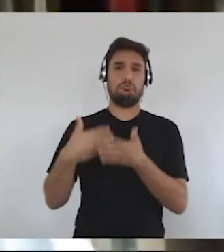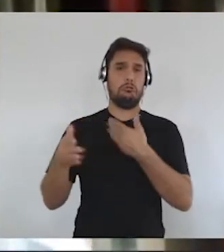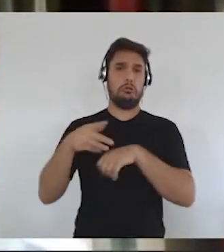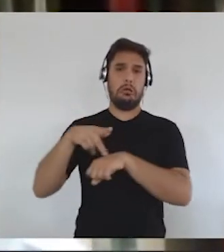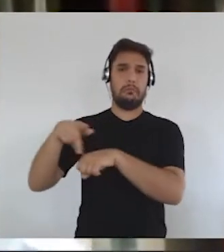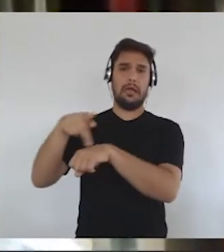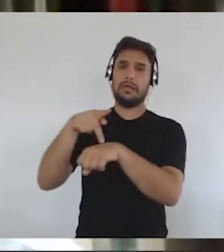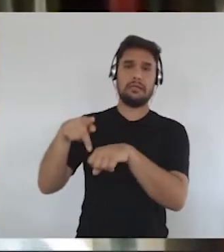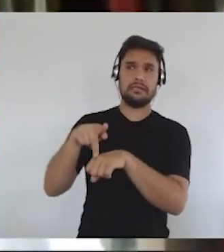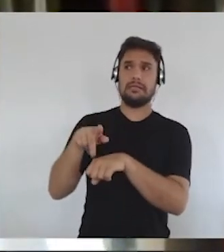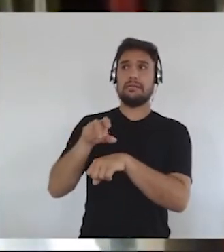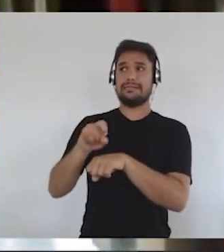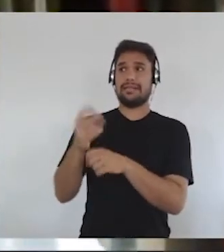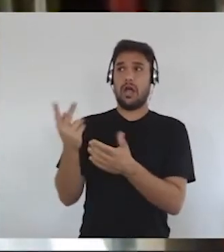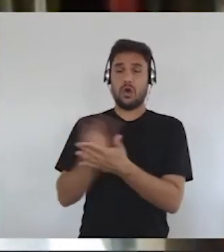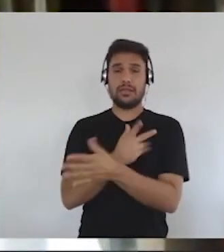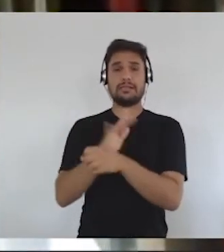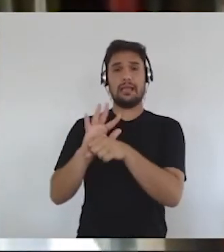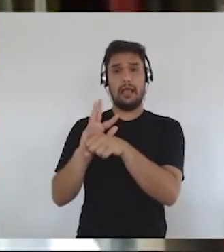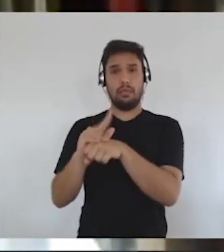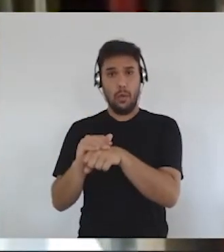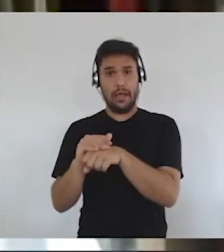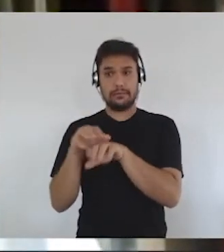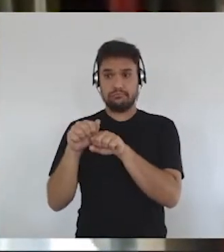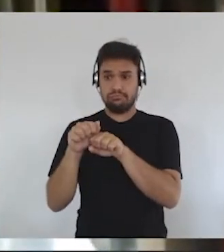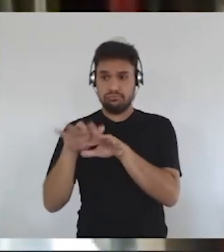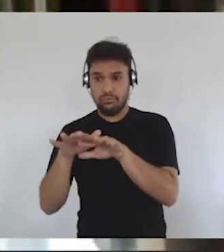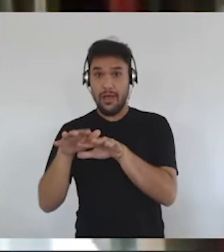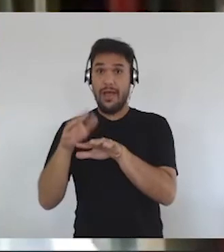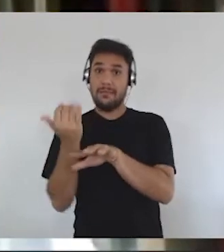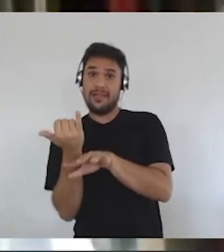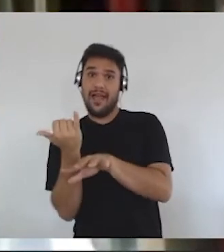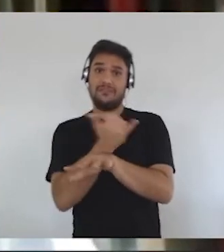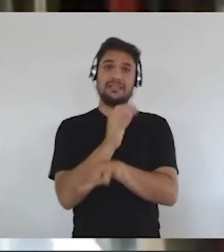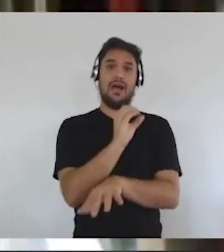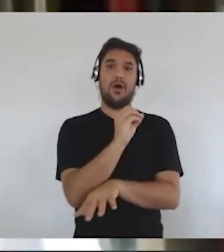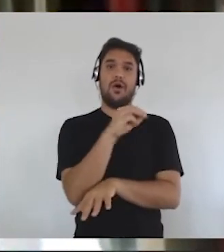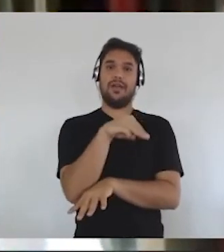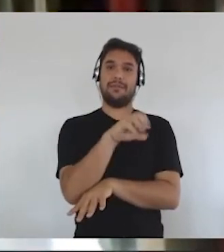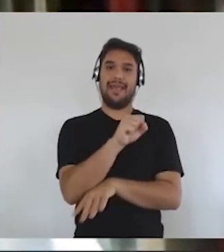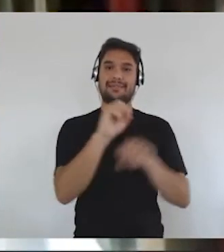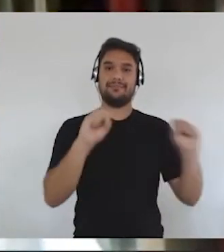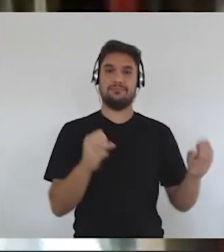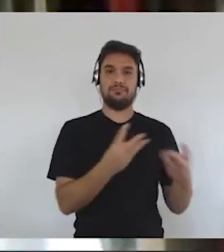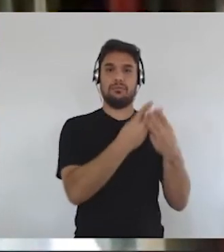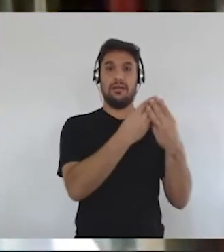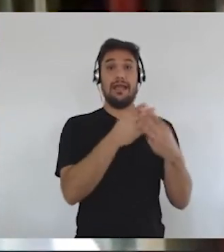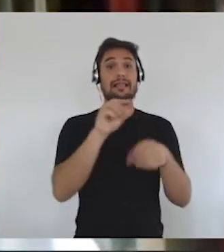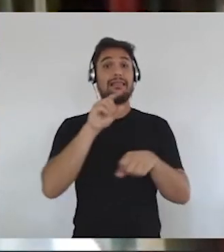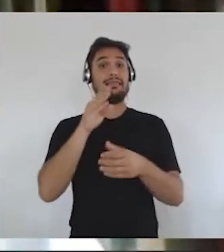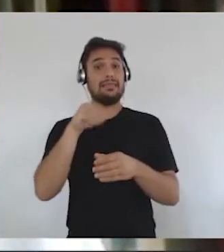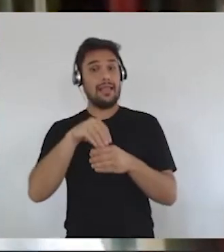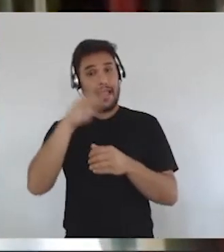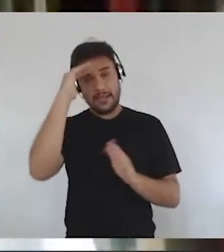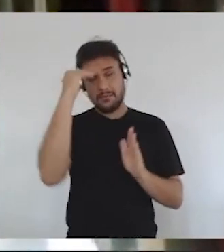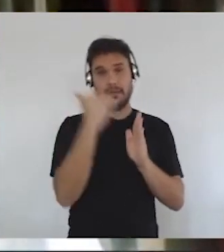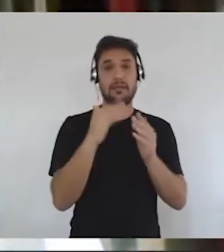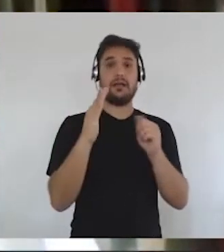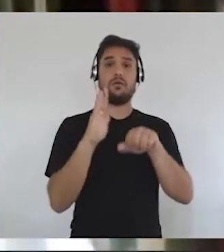que ocorre em seu território, deve ser avisado à Organização Mundial de Saúde no prazo do artigo 6º, que